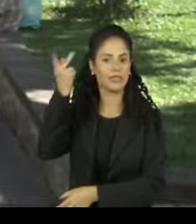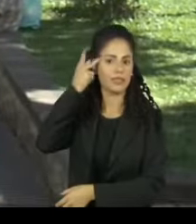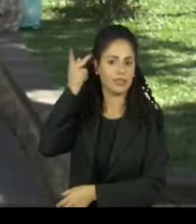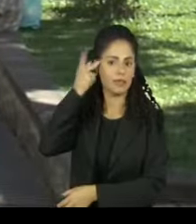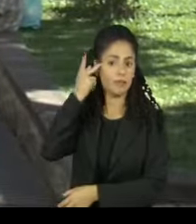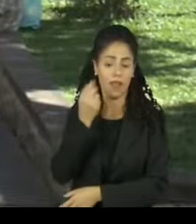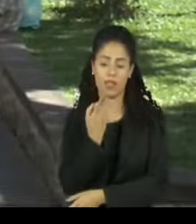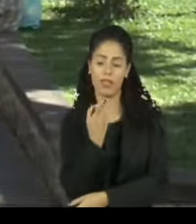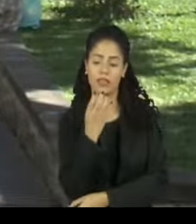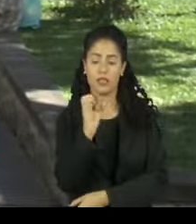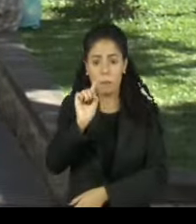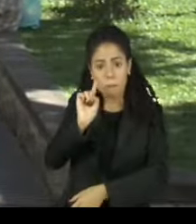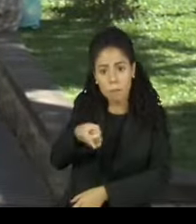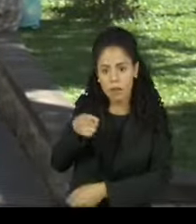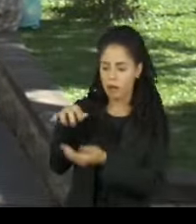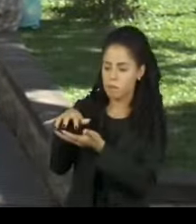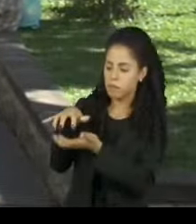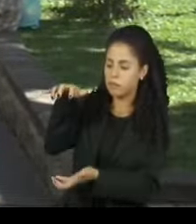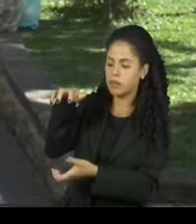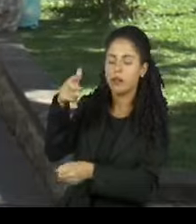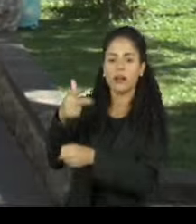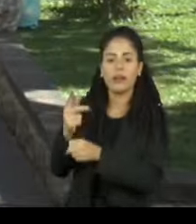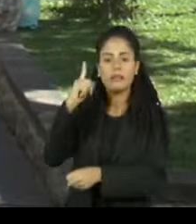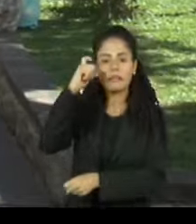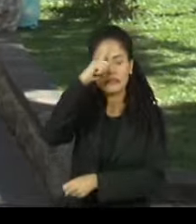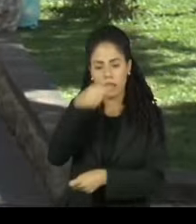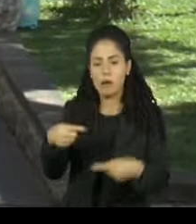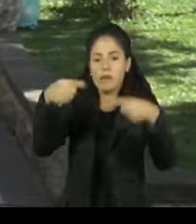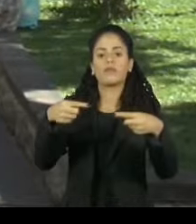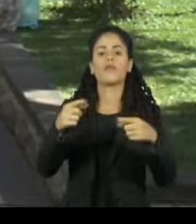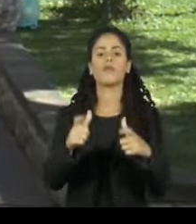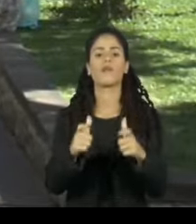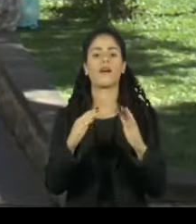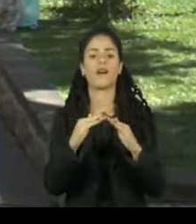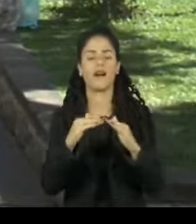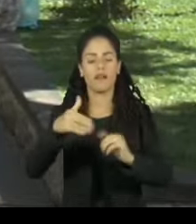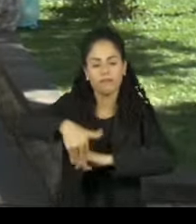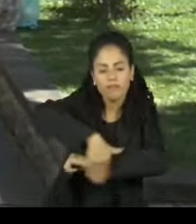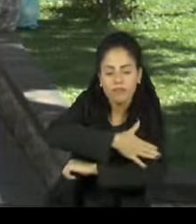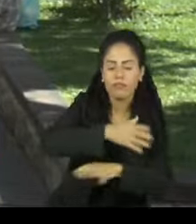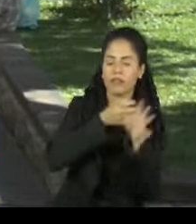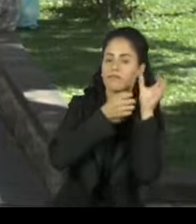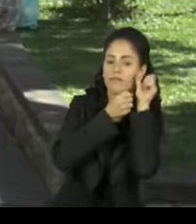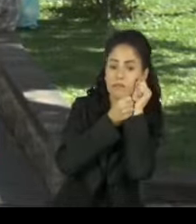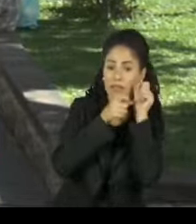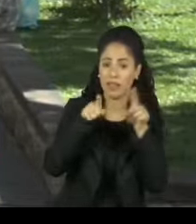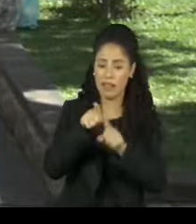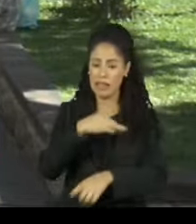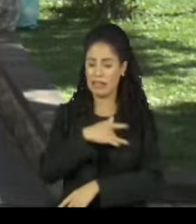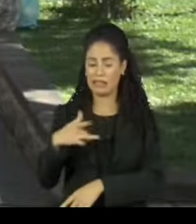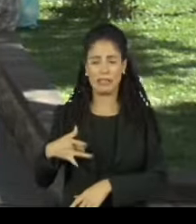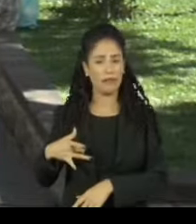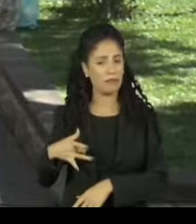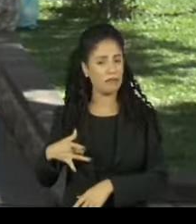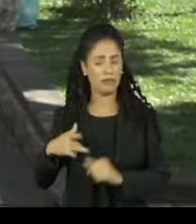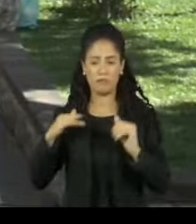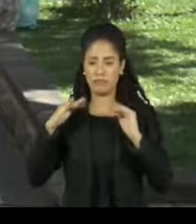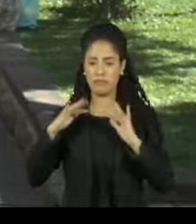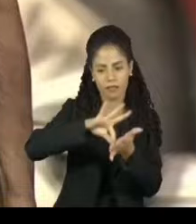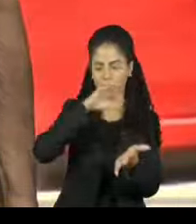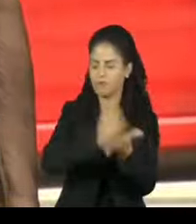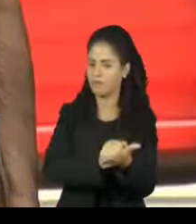10.000 idosos que enfrentam os desafios de se viver na rua numa fase em que a saúde costuma demandar mais